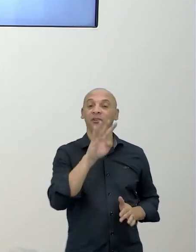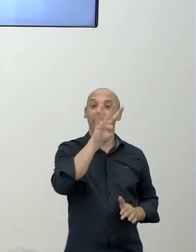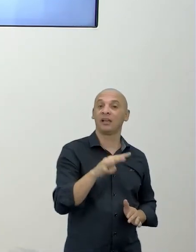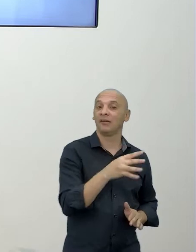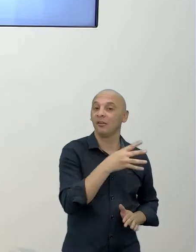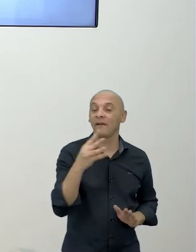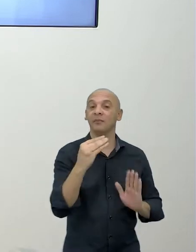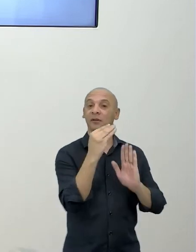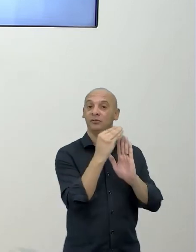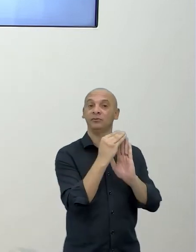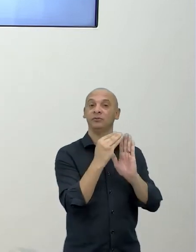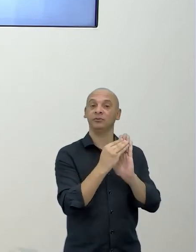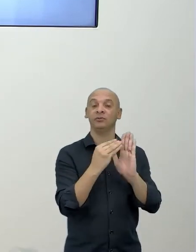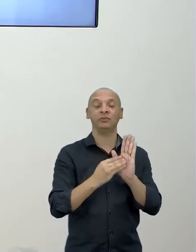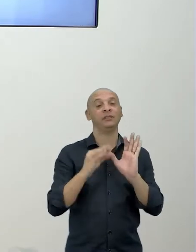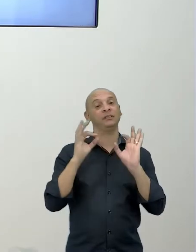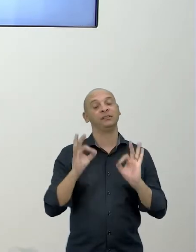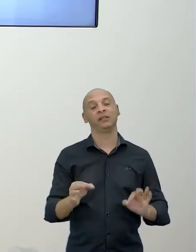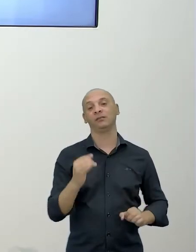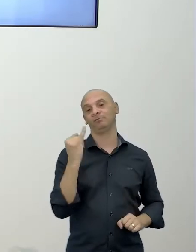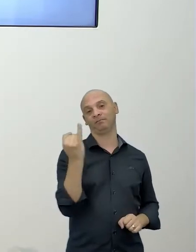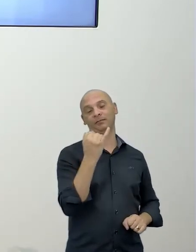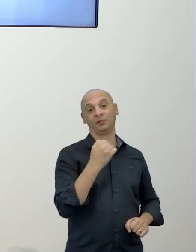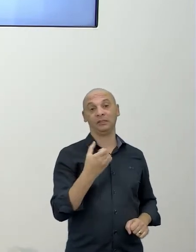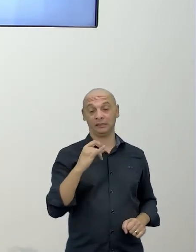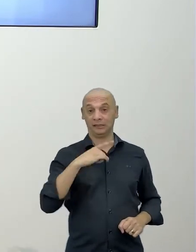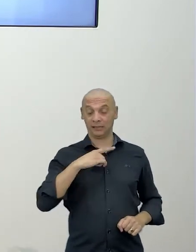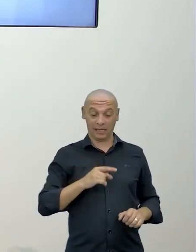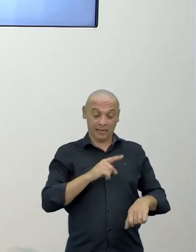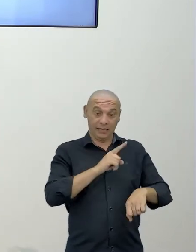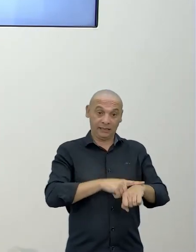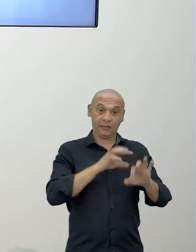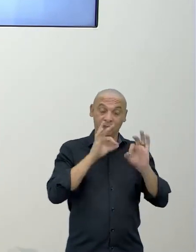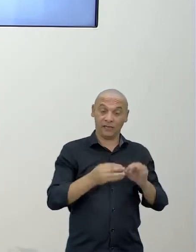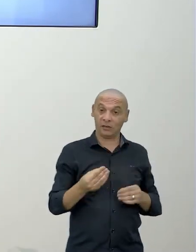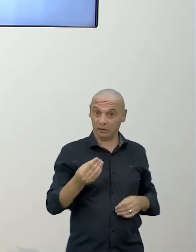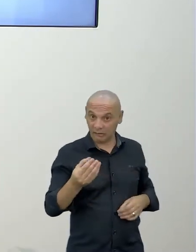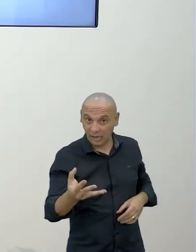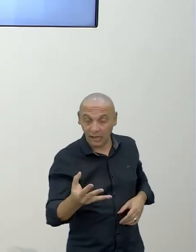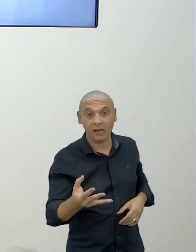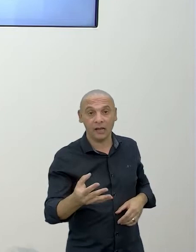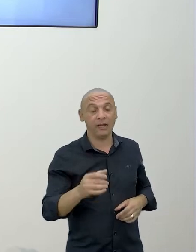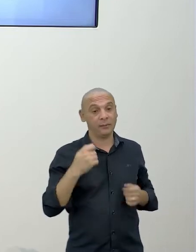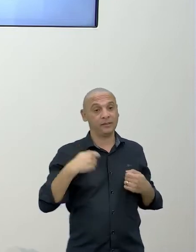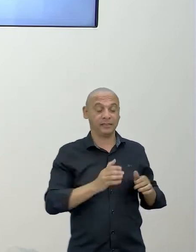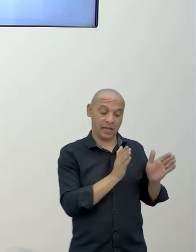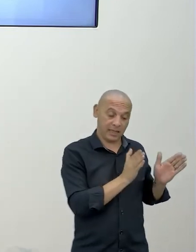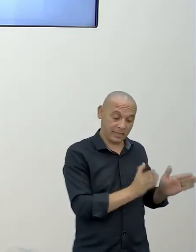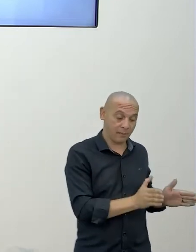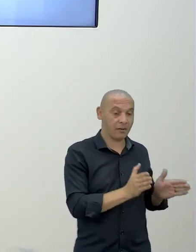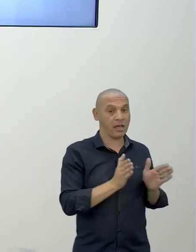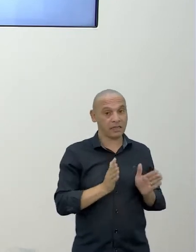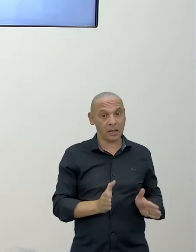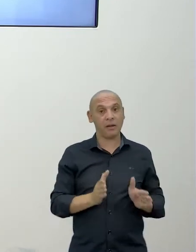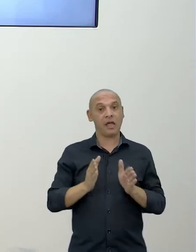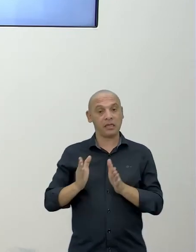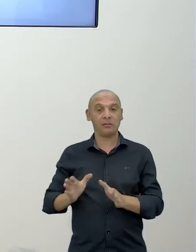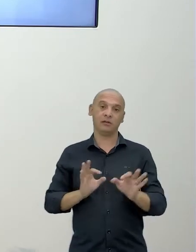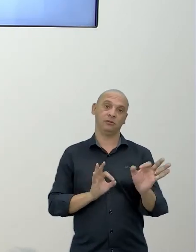faço isso. Então, você estabelecer um cronograma é muito importante. Porque justamente... se você tem um prazo